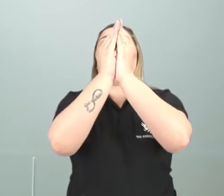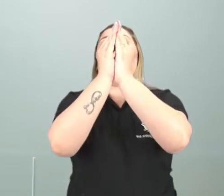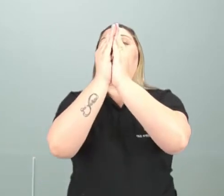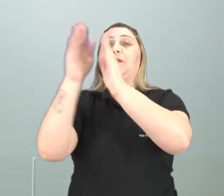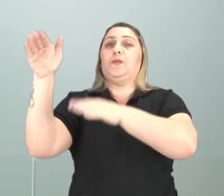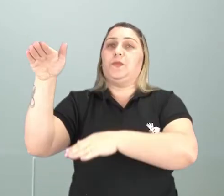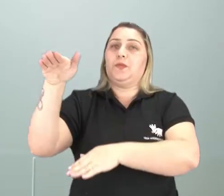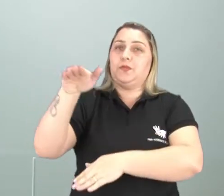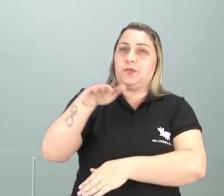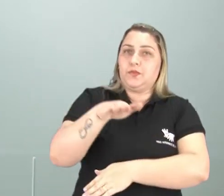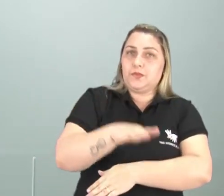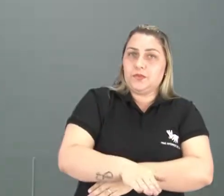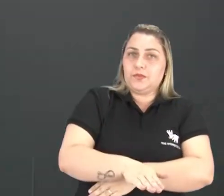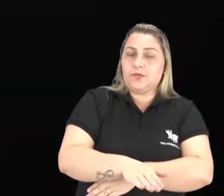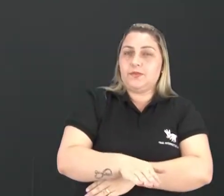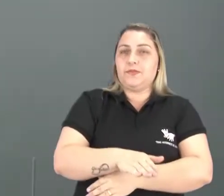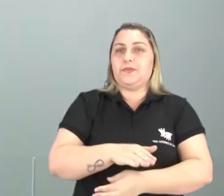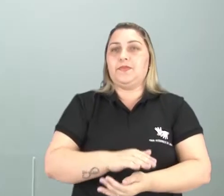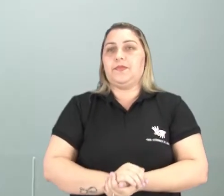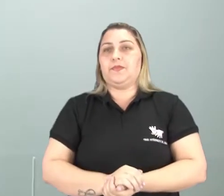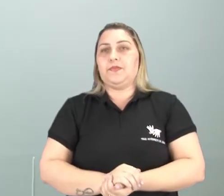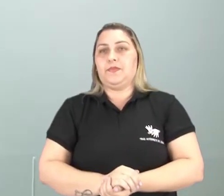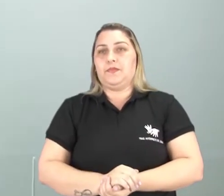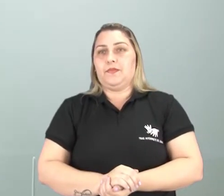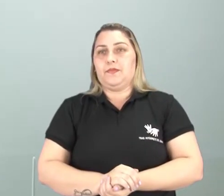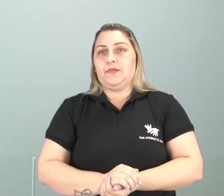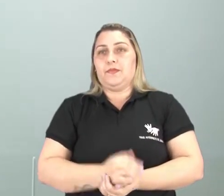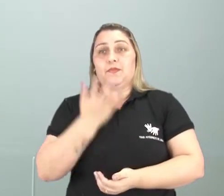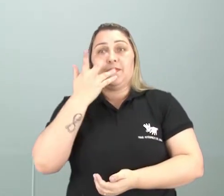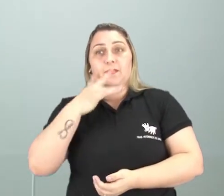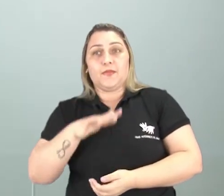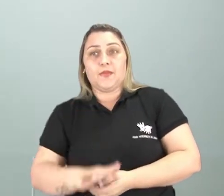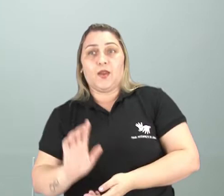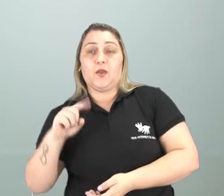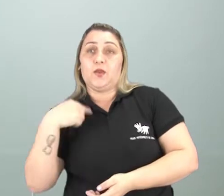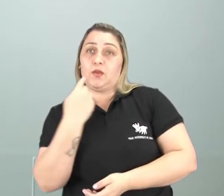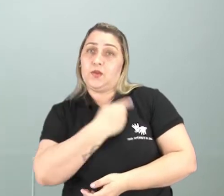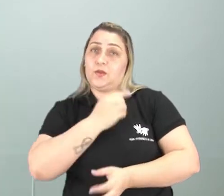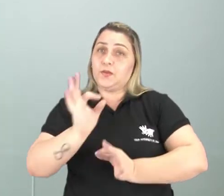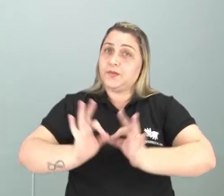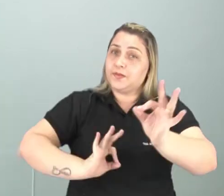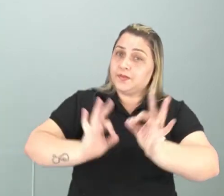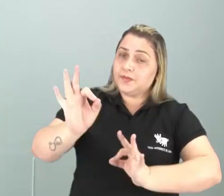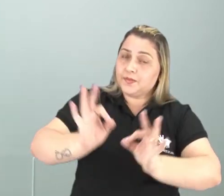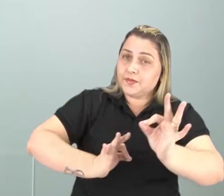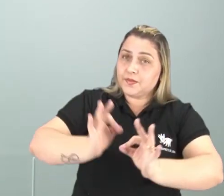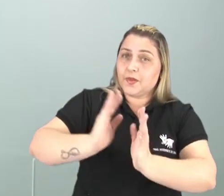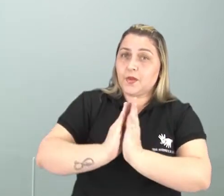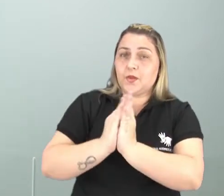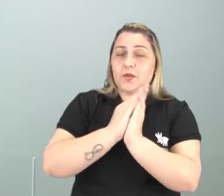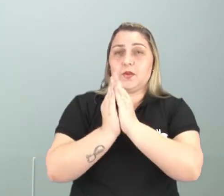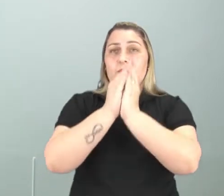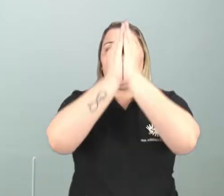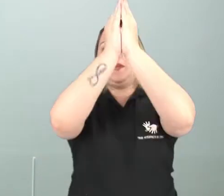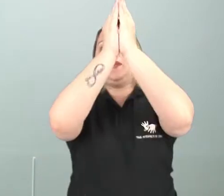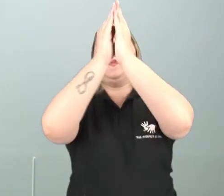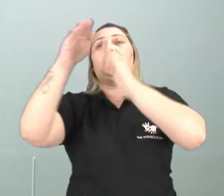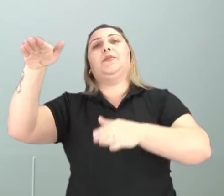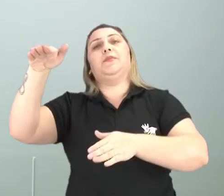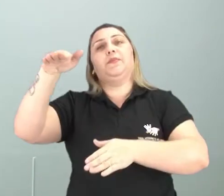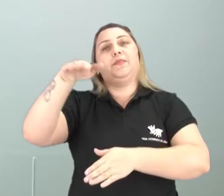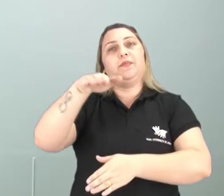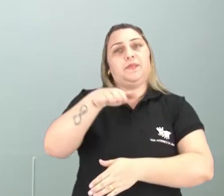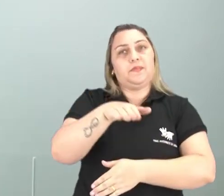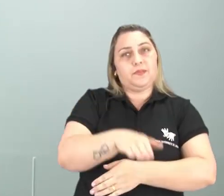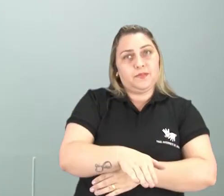está diminuindo não é mesmo é isso aí crianças nós organizam suas balões do